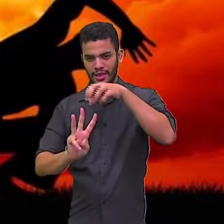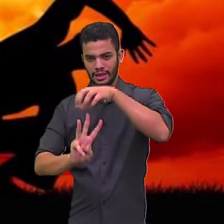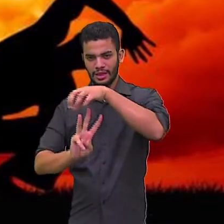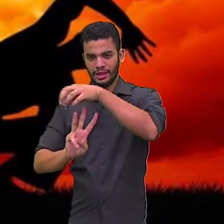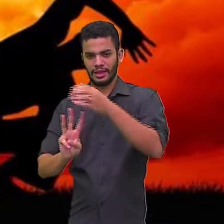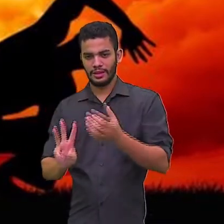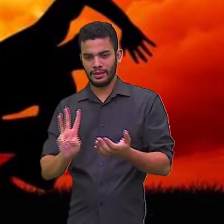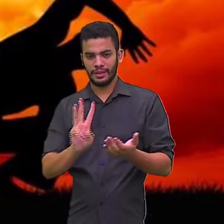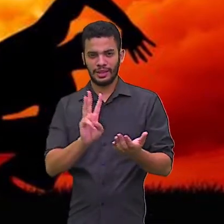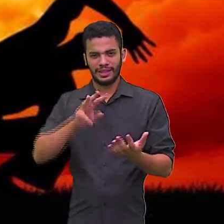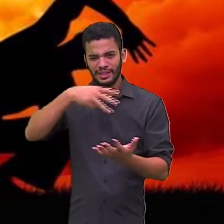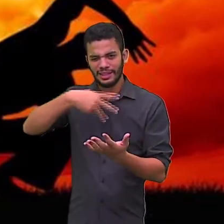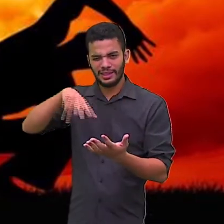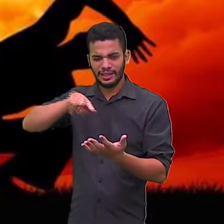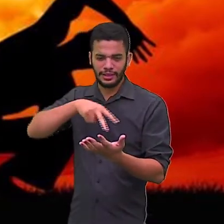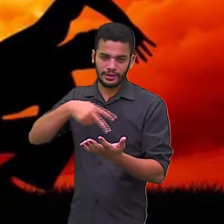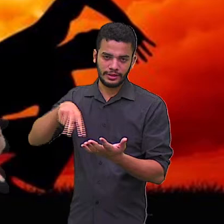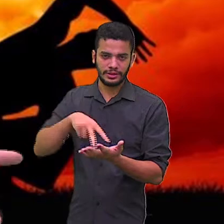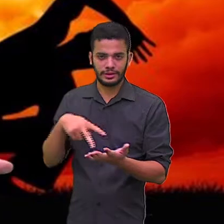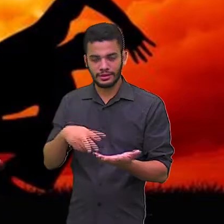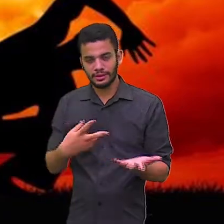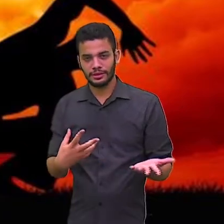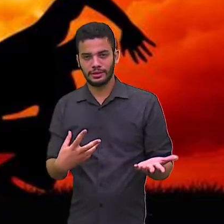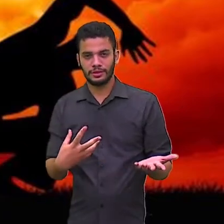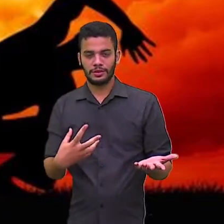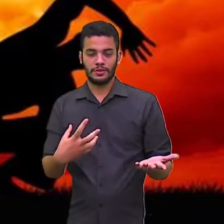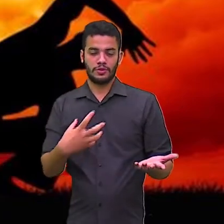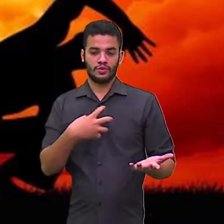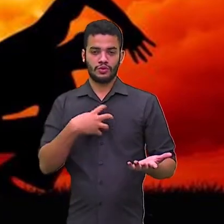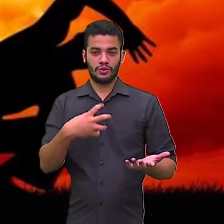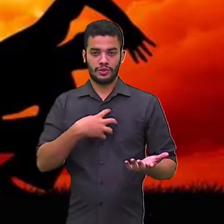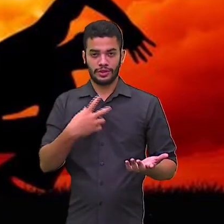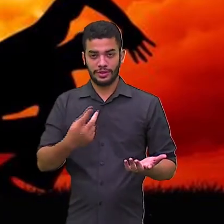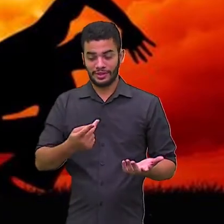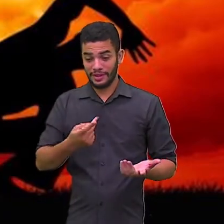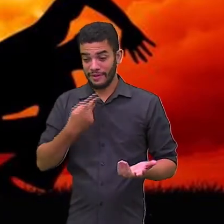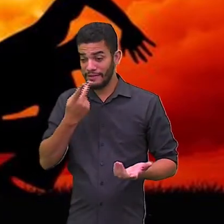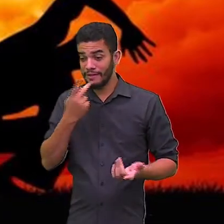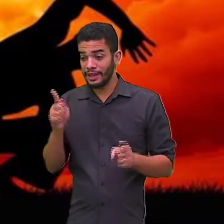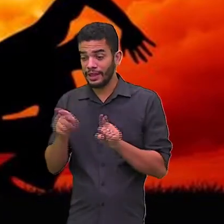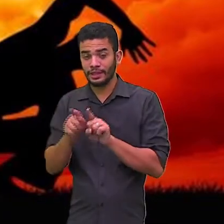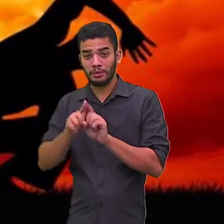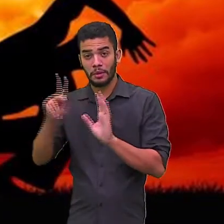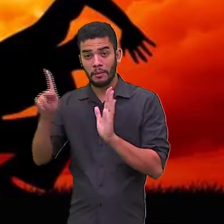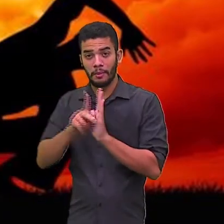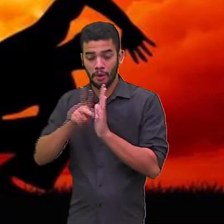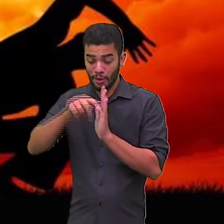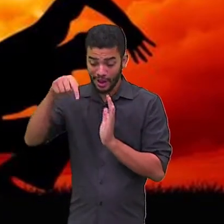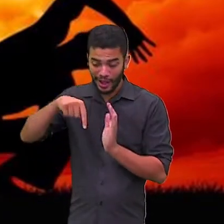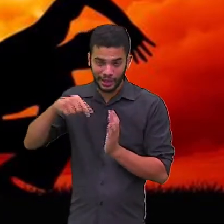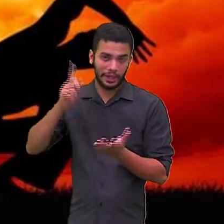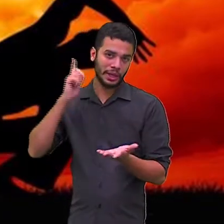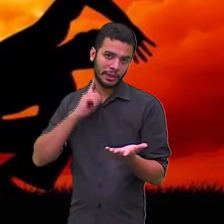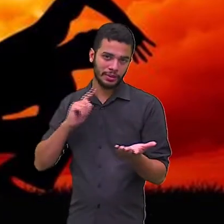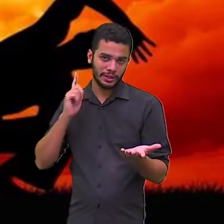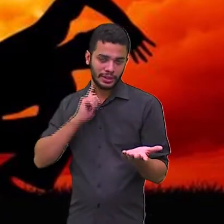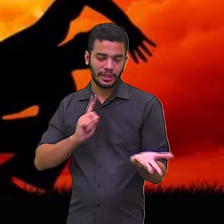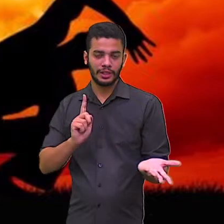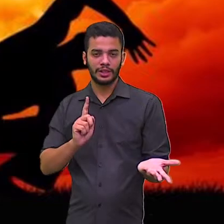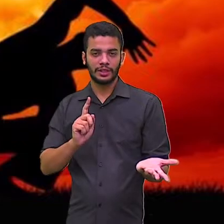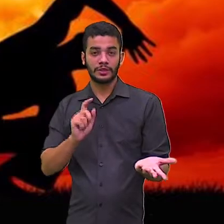de queijo, o nosso mineirês, o ai, sou, trem bom